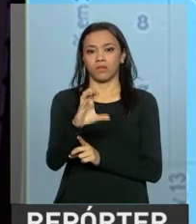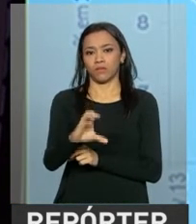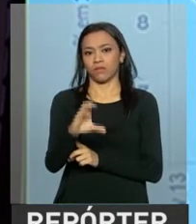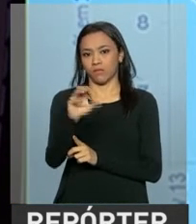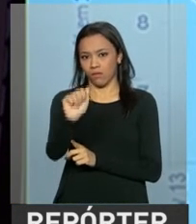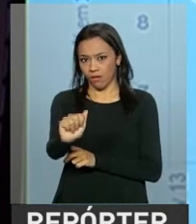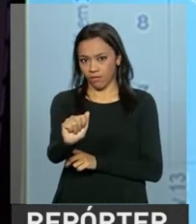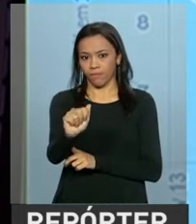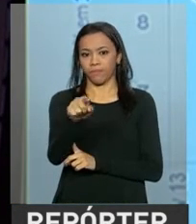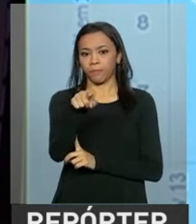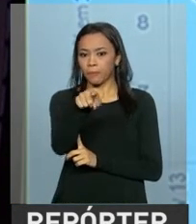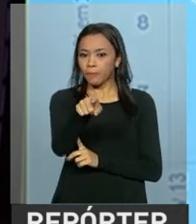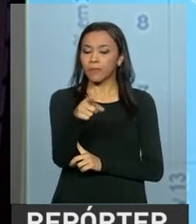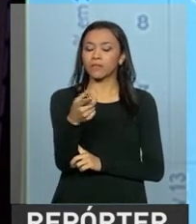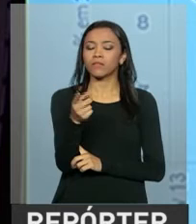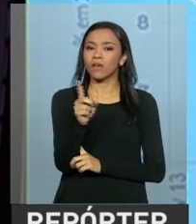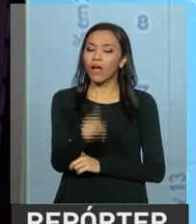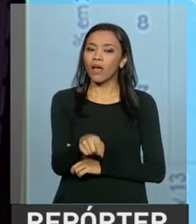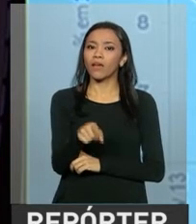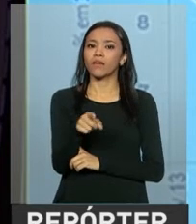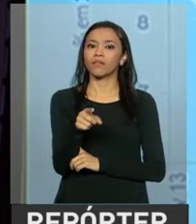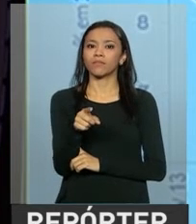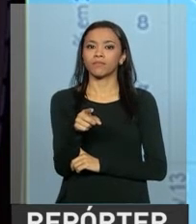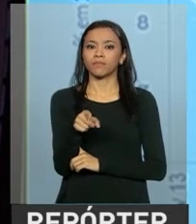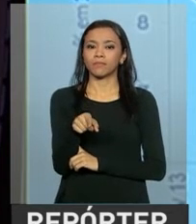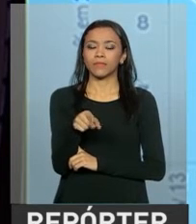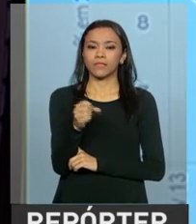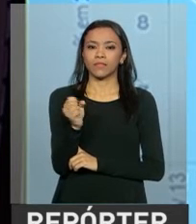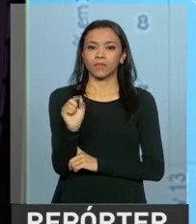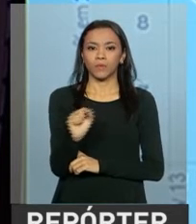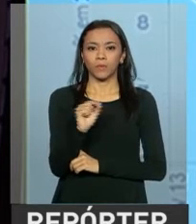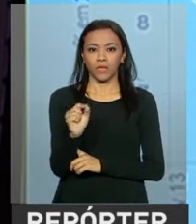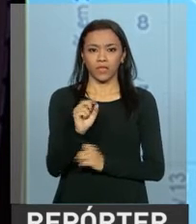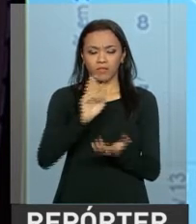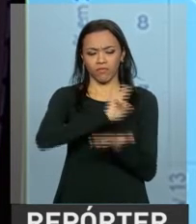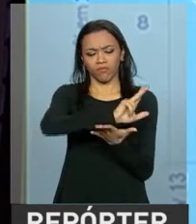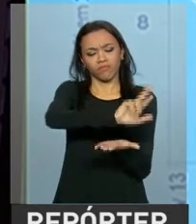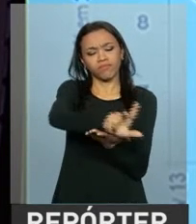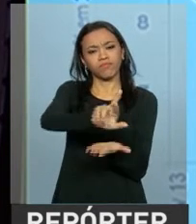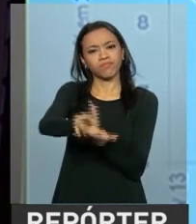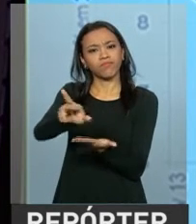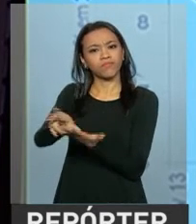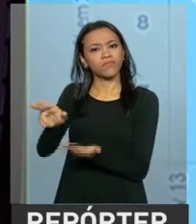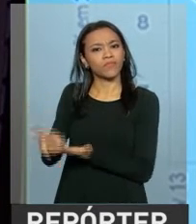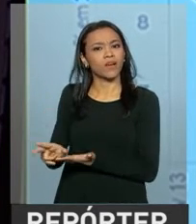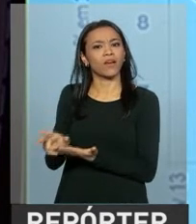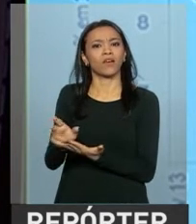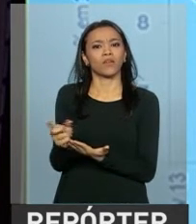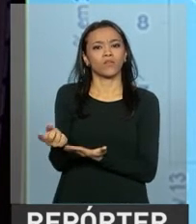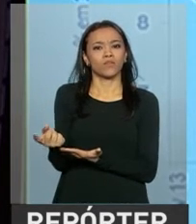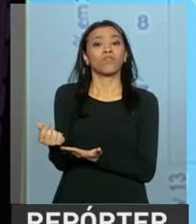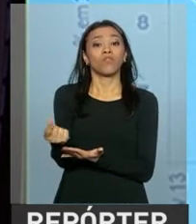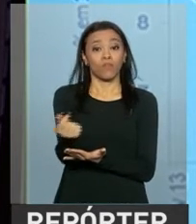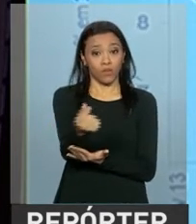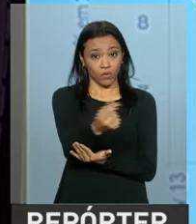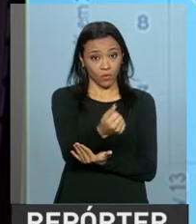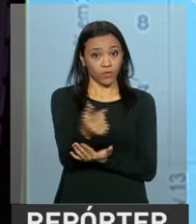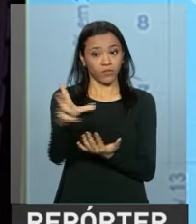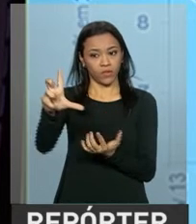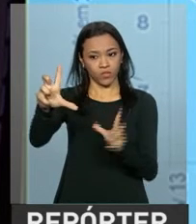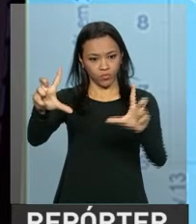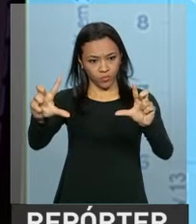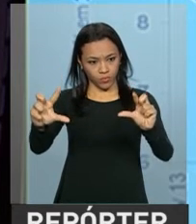e é efetivamente o item que é o conjunto, né, de preços que vem desacelerando